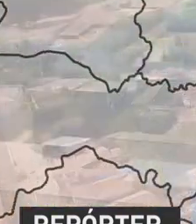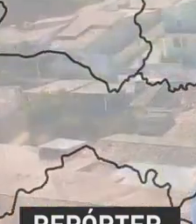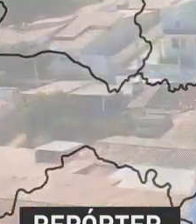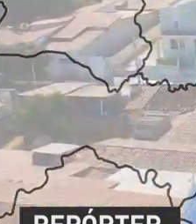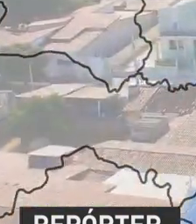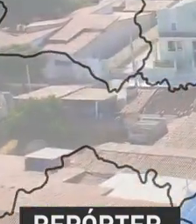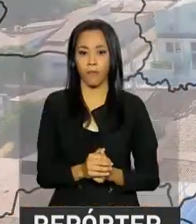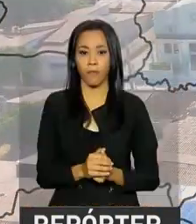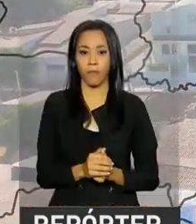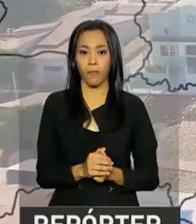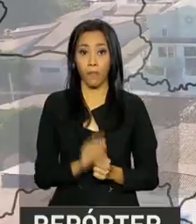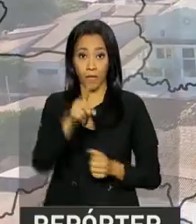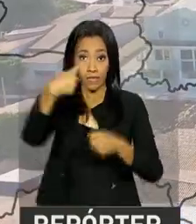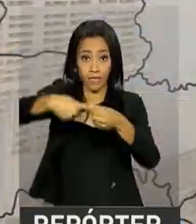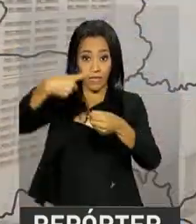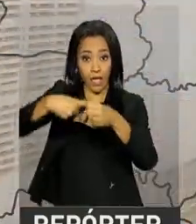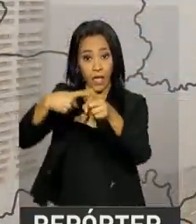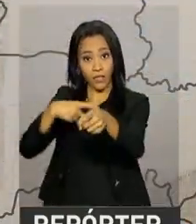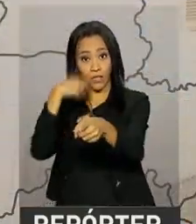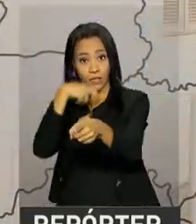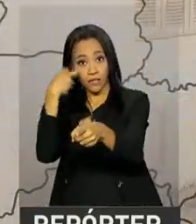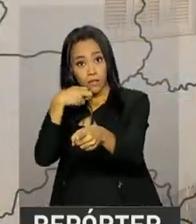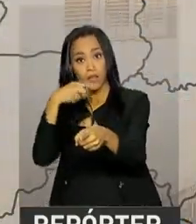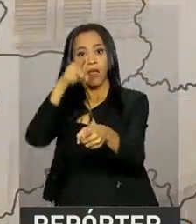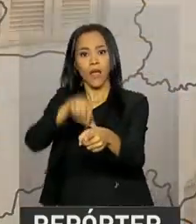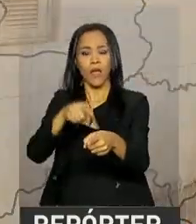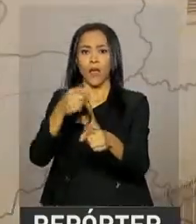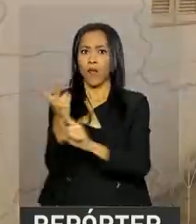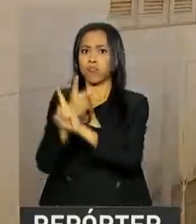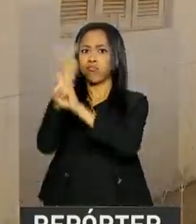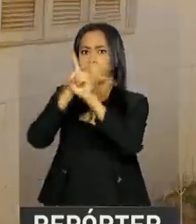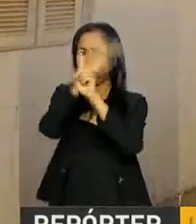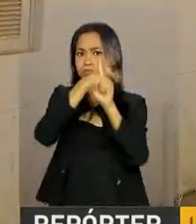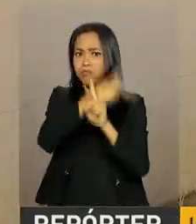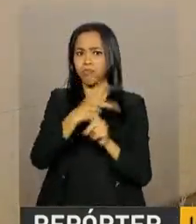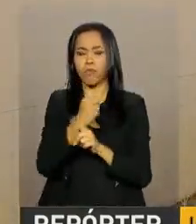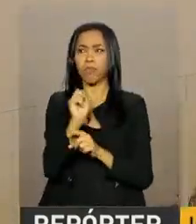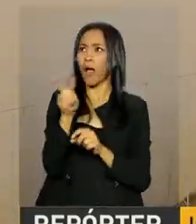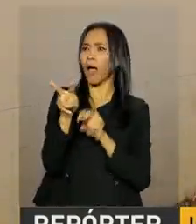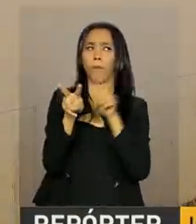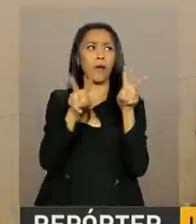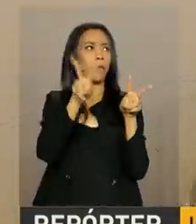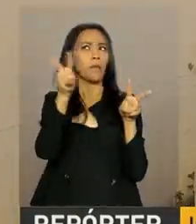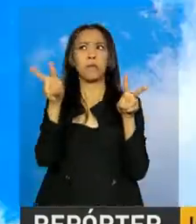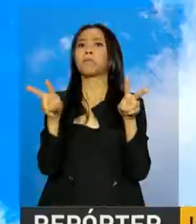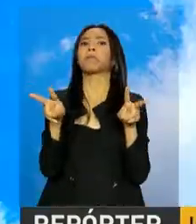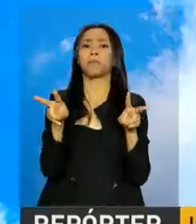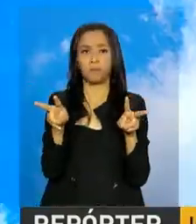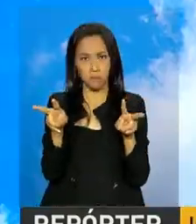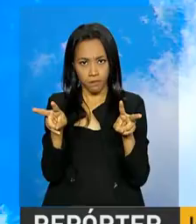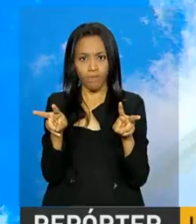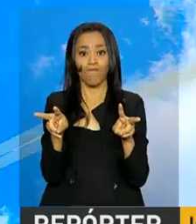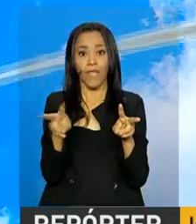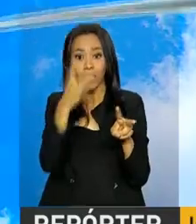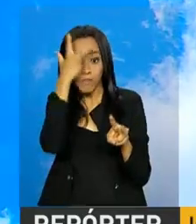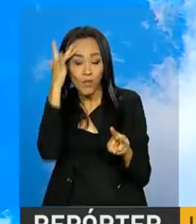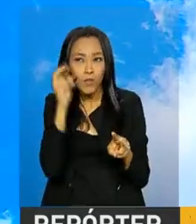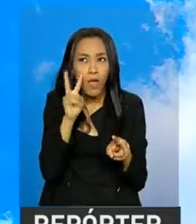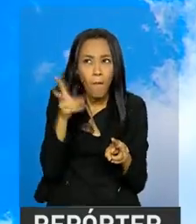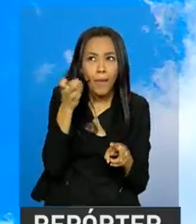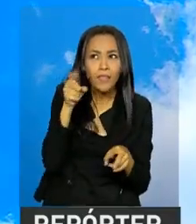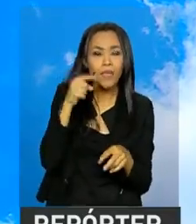Parazinho, Rio Grande do Norte. Os enormes cataventos estão onde quer que a vista alcance. Os mais atentos